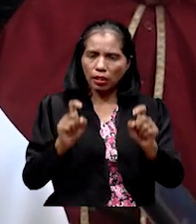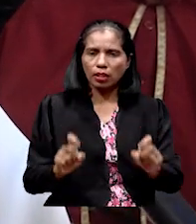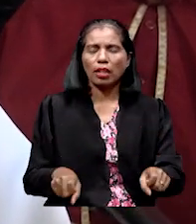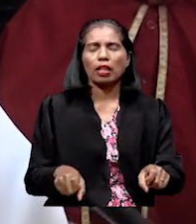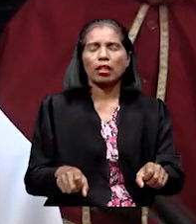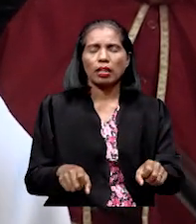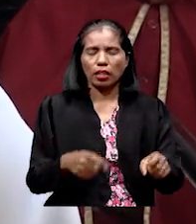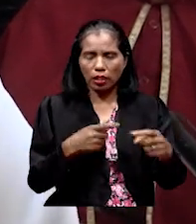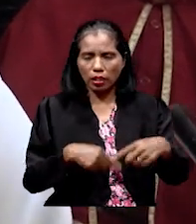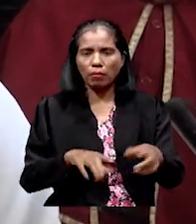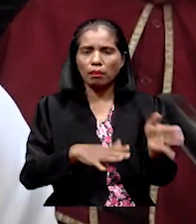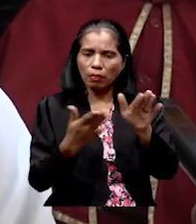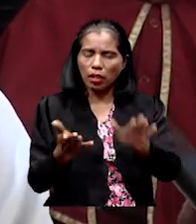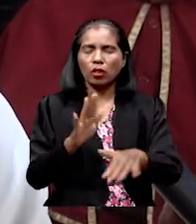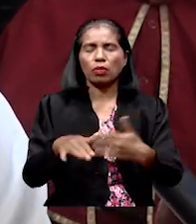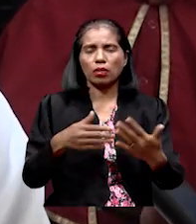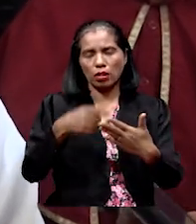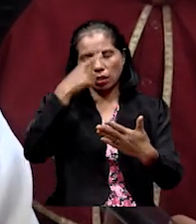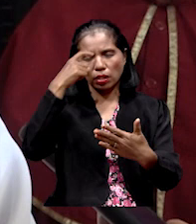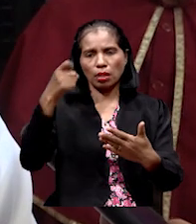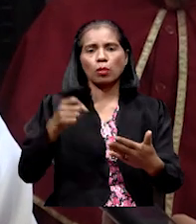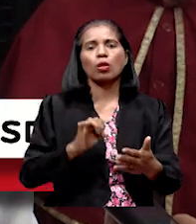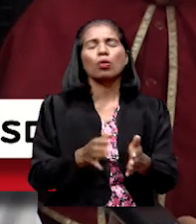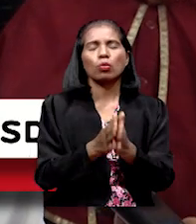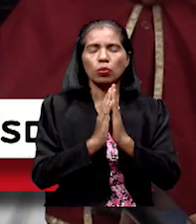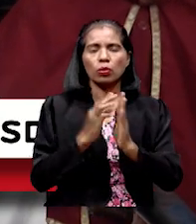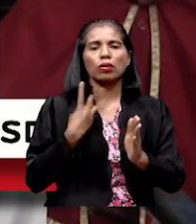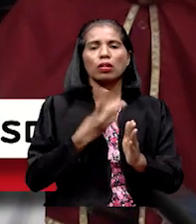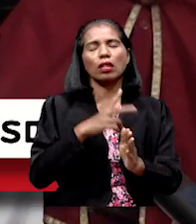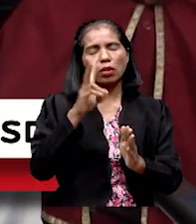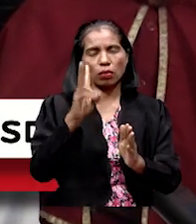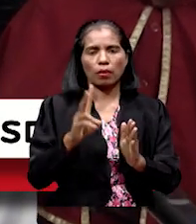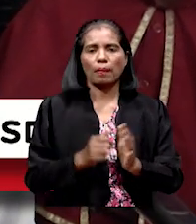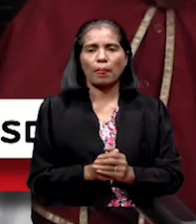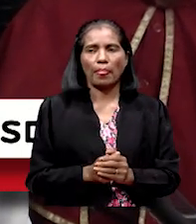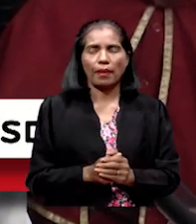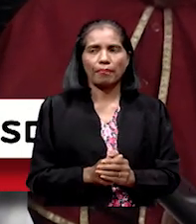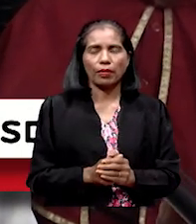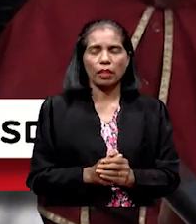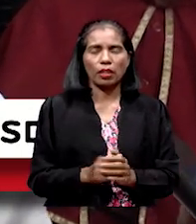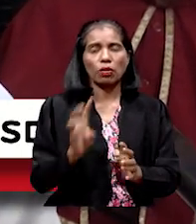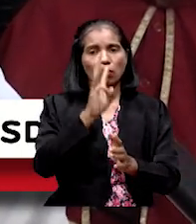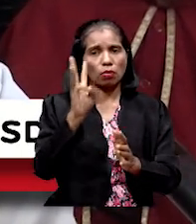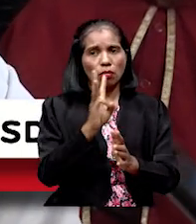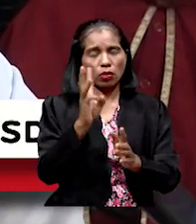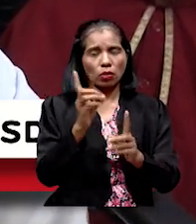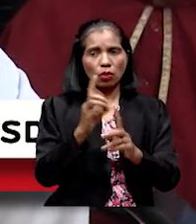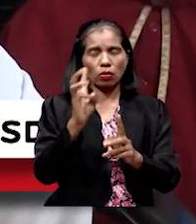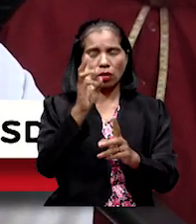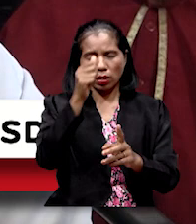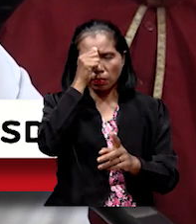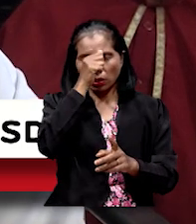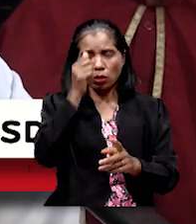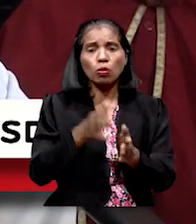ser ne rai mate boa ter ne hoto então papa husu ita boa trua a quaresma ni ilili ohi ne quarta-feira sin jesne husu atu sarani ia mundo